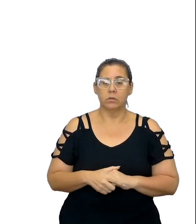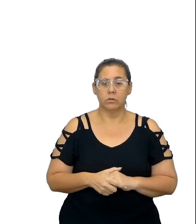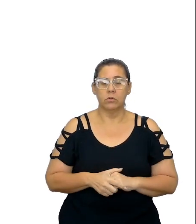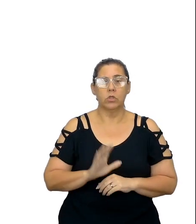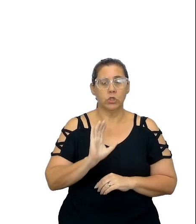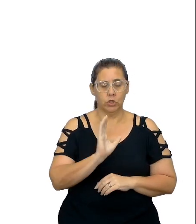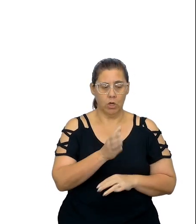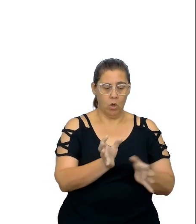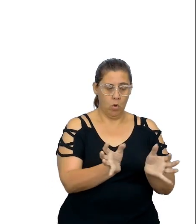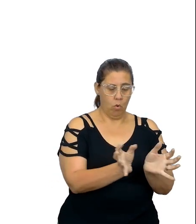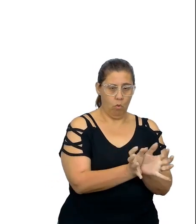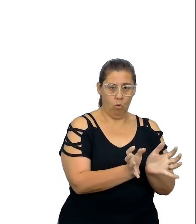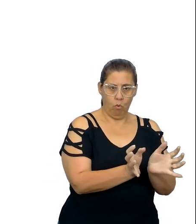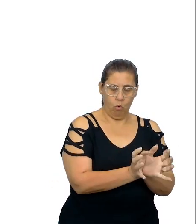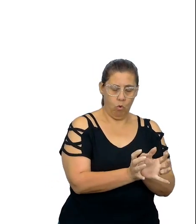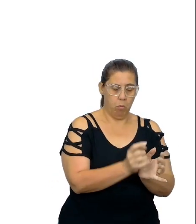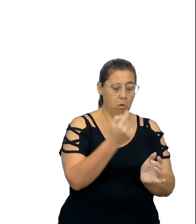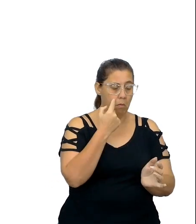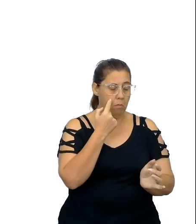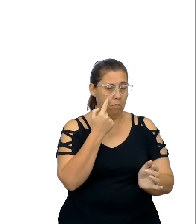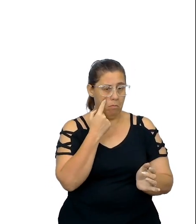em grupo, definido